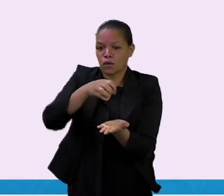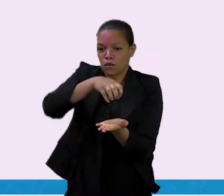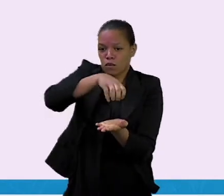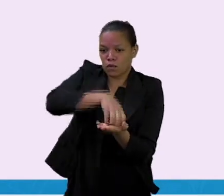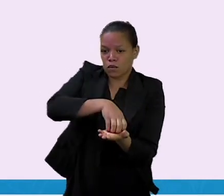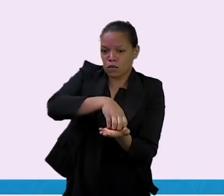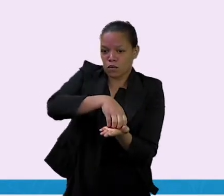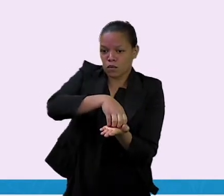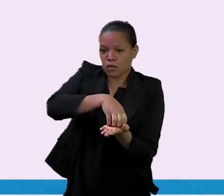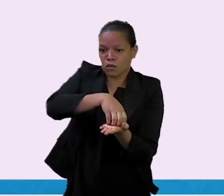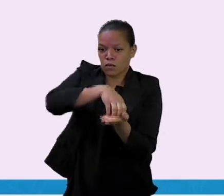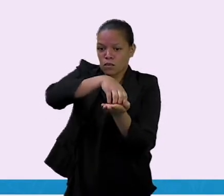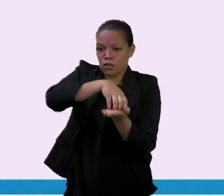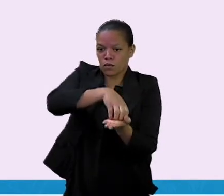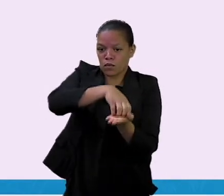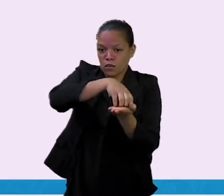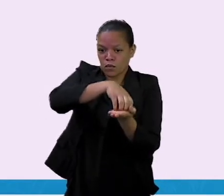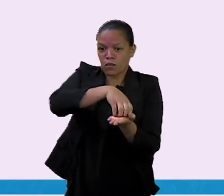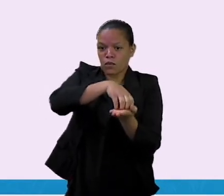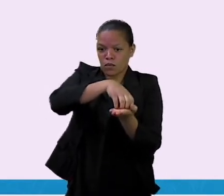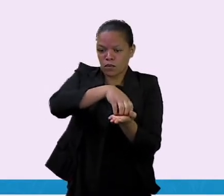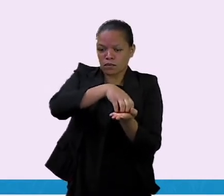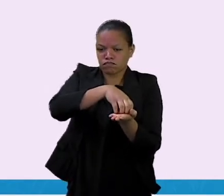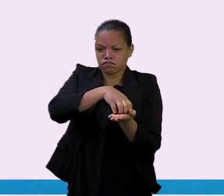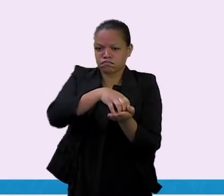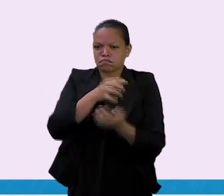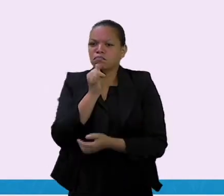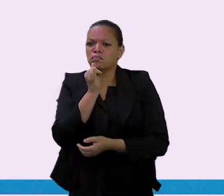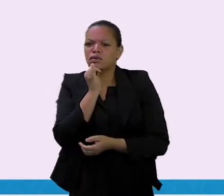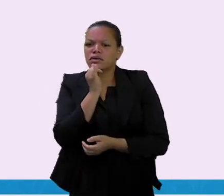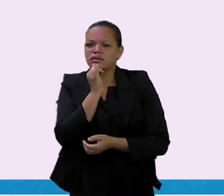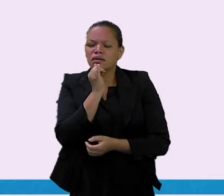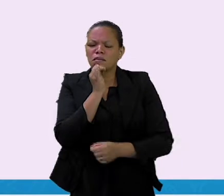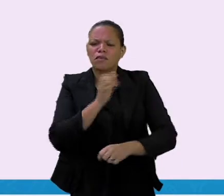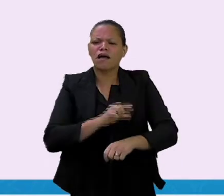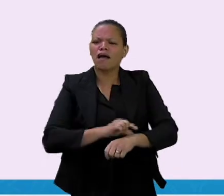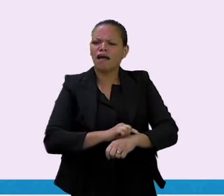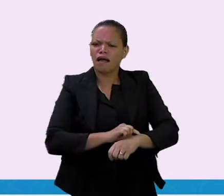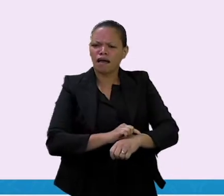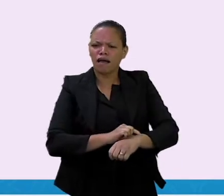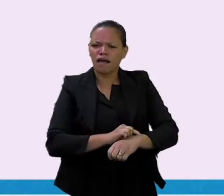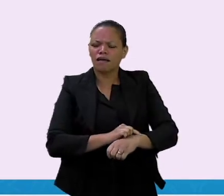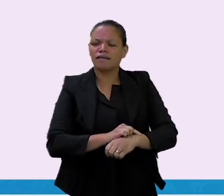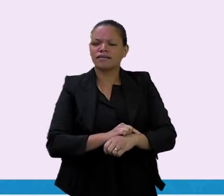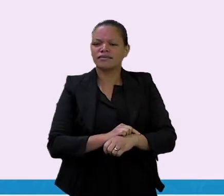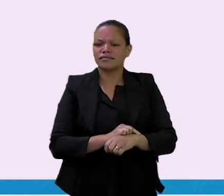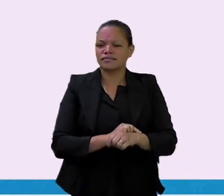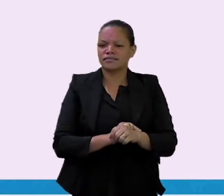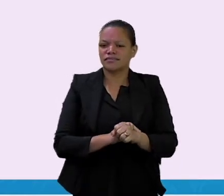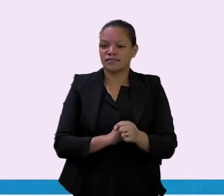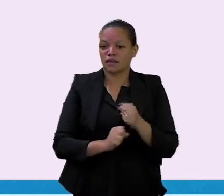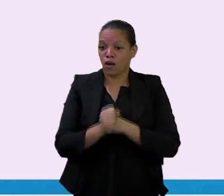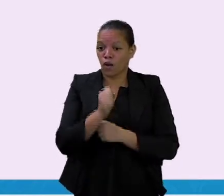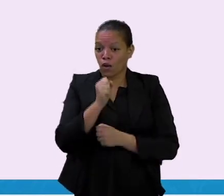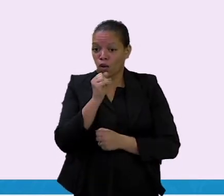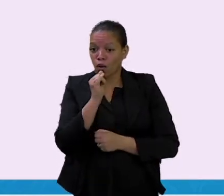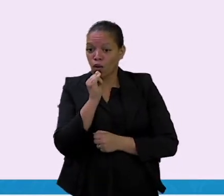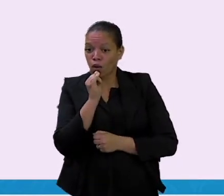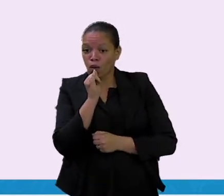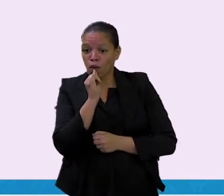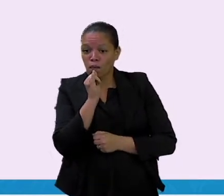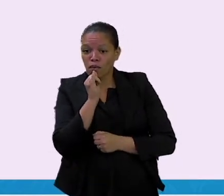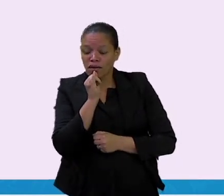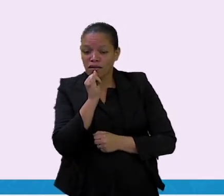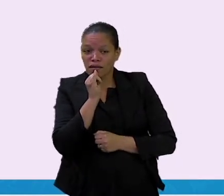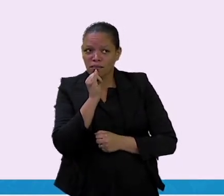algum familiar vai no açougue, não é mesmo? Essa aqui é a mais comum de nós encontrarmos nos